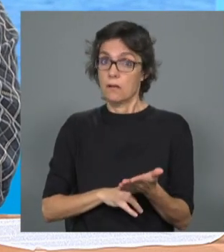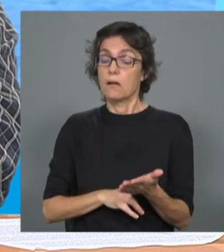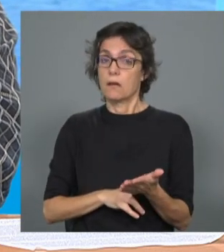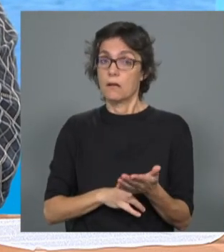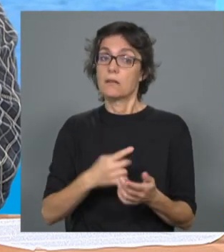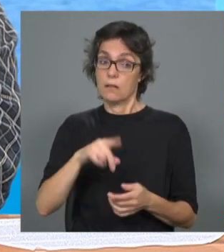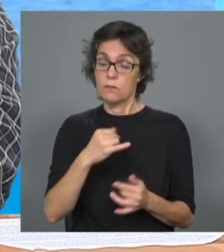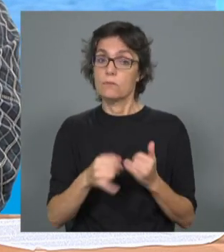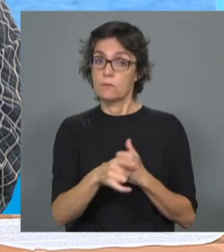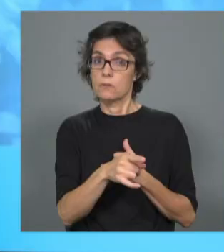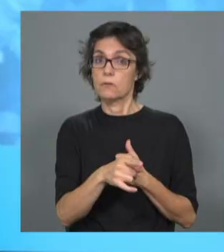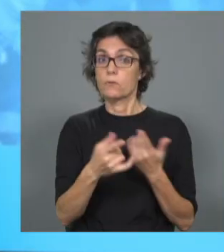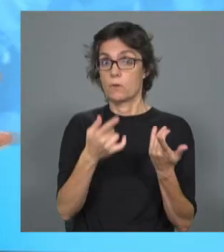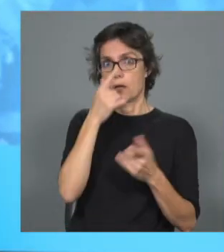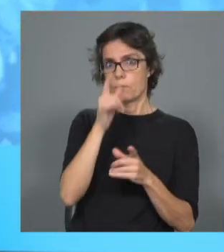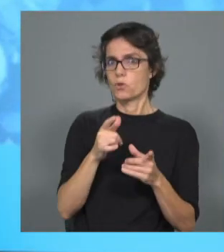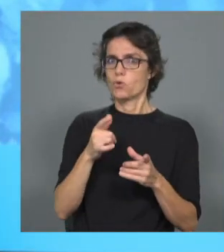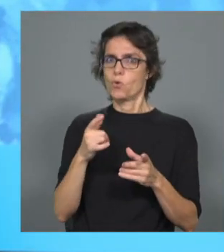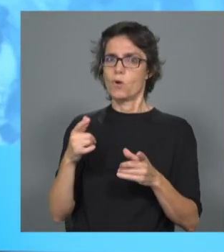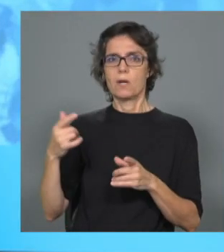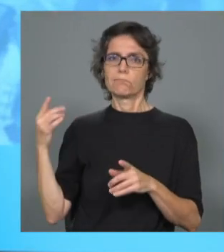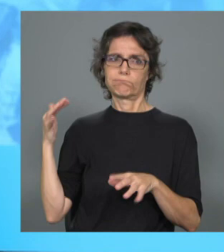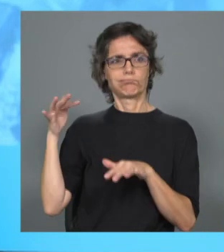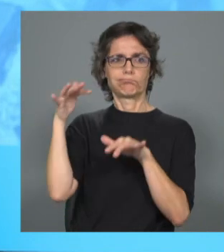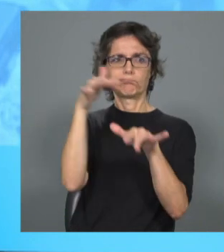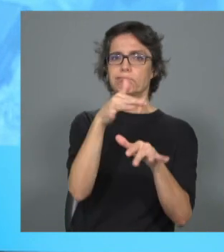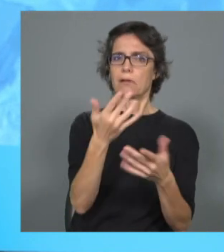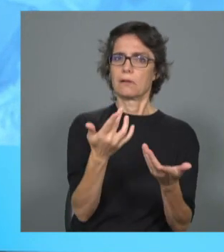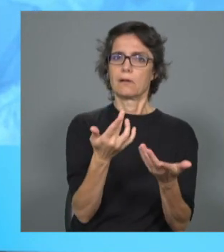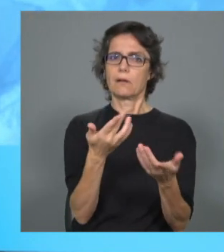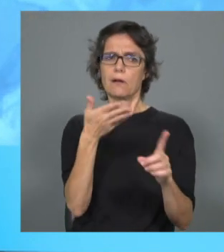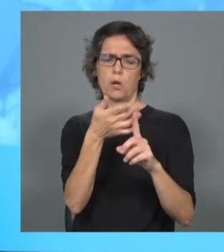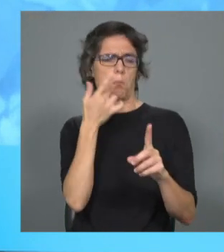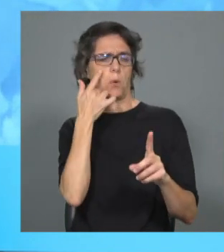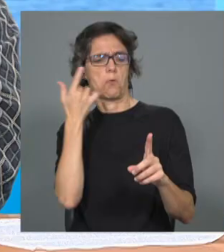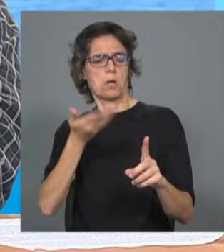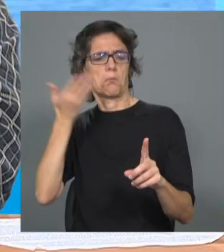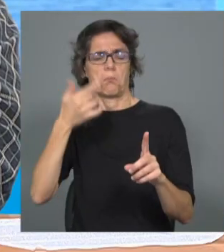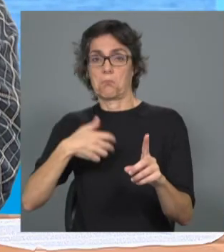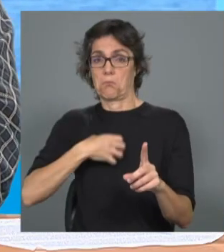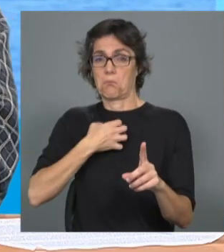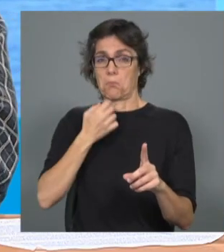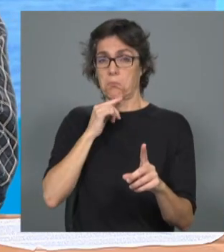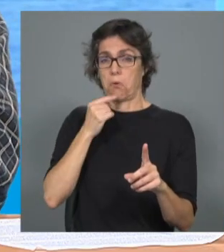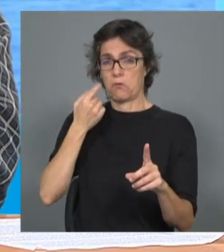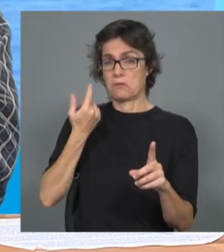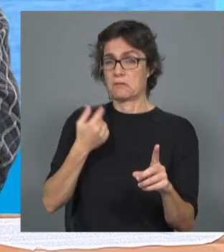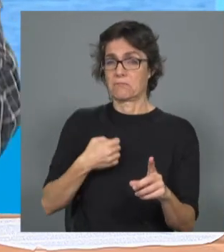Pensar que domina, não é? E que vem com o conhecimento das realidades. Isso, se não for